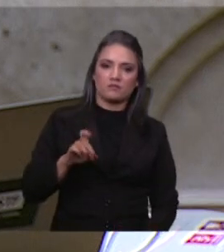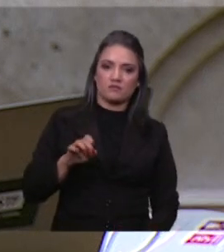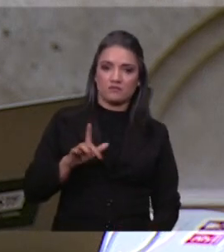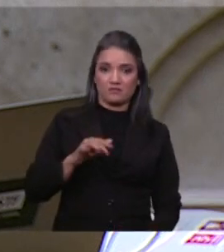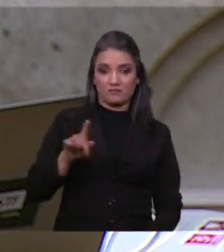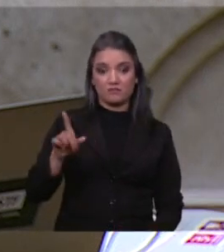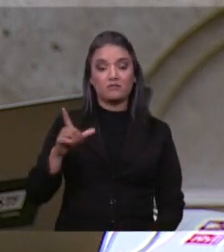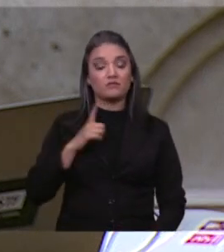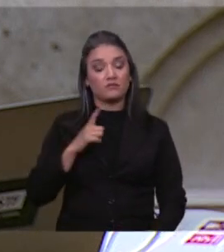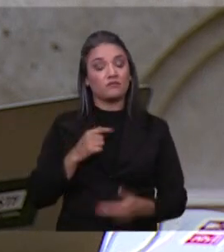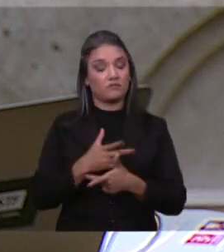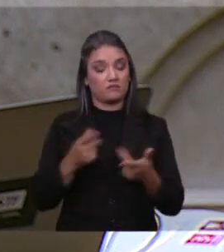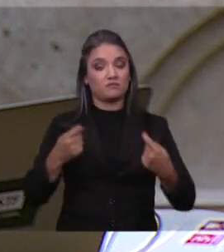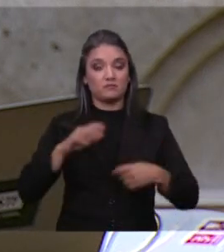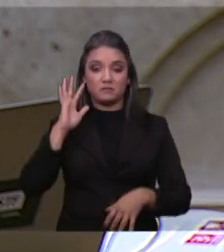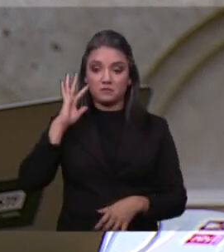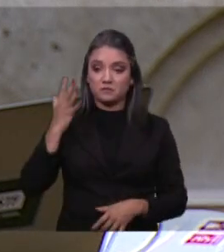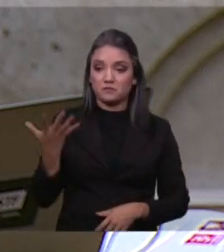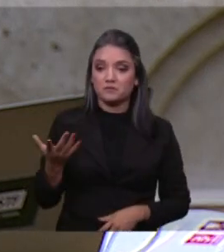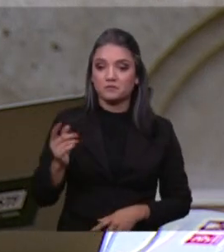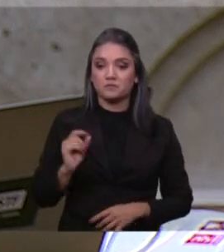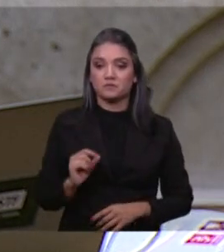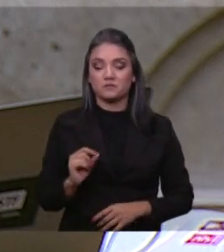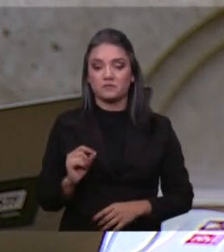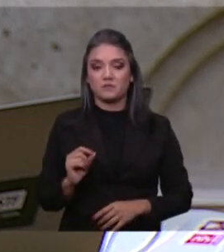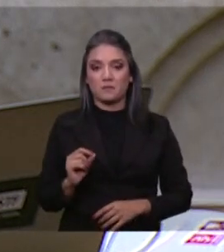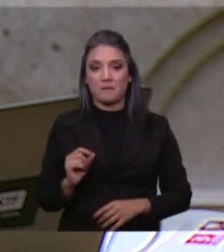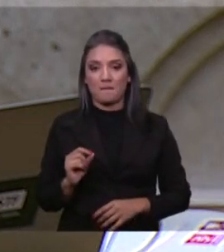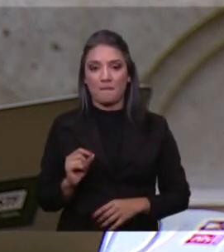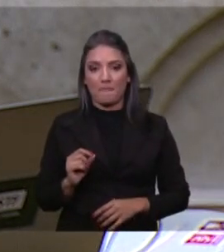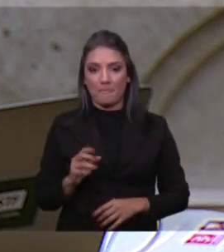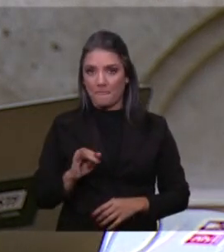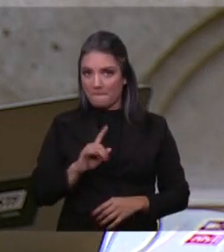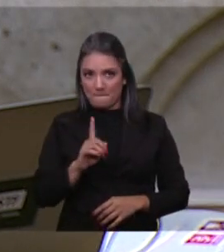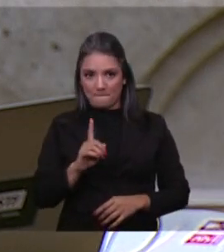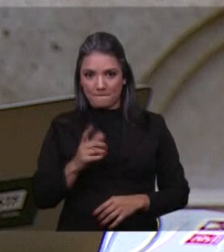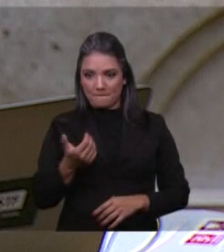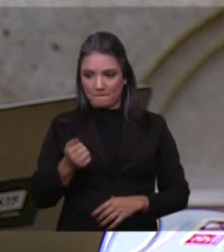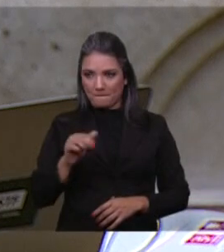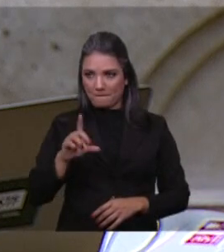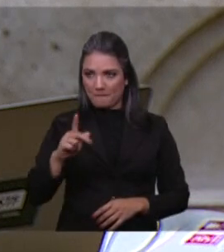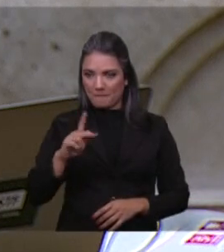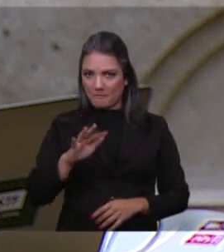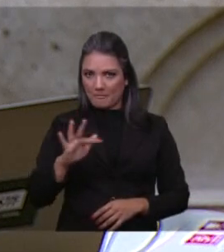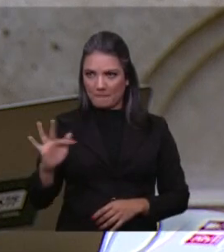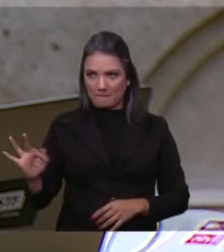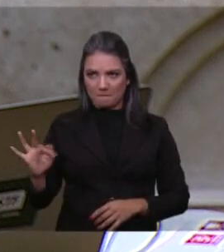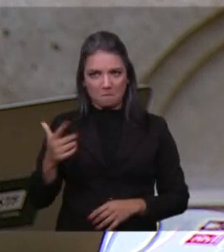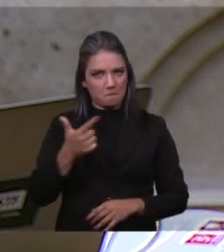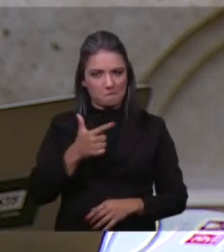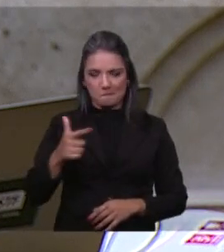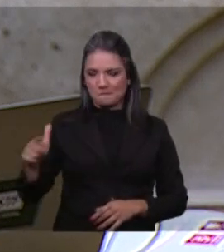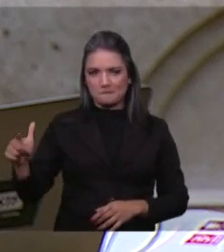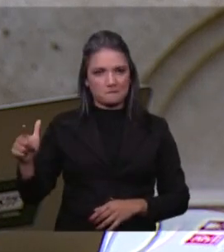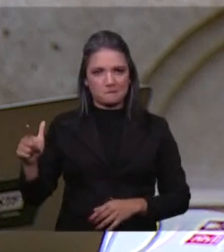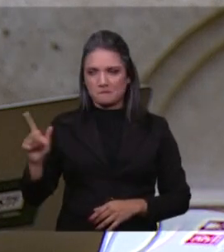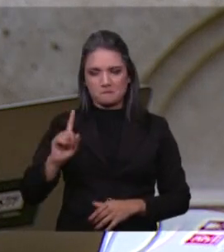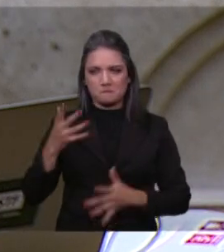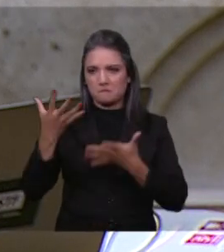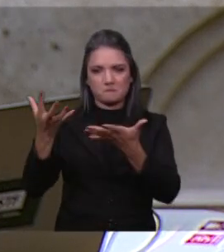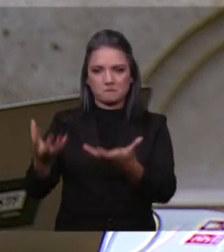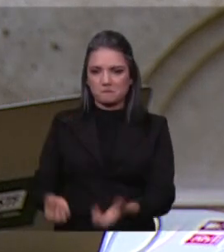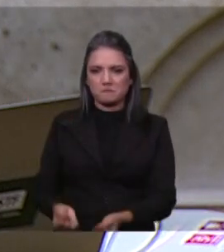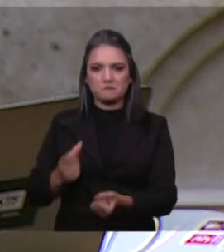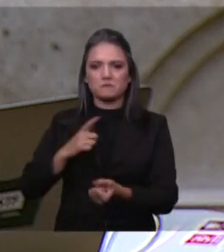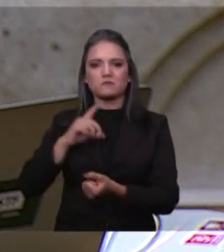questão prévia que nós precisamos decidir se, tendo negado a modulação na ADPF, se nós podemos revisitar o tema